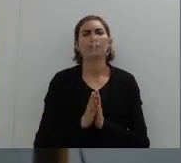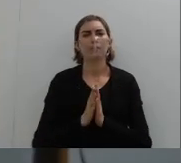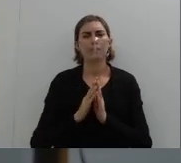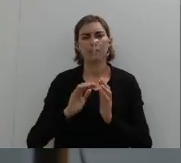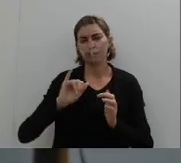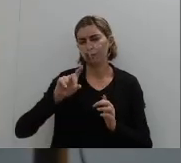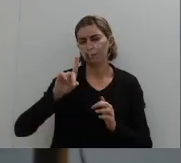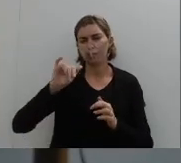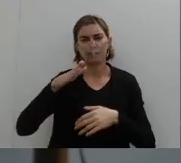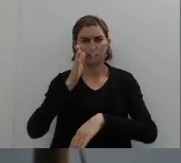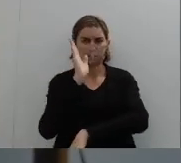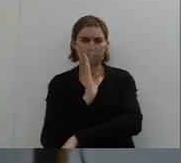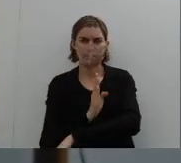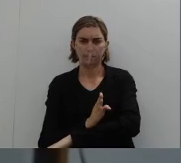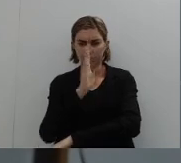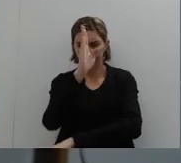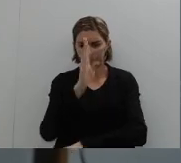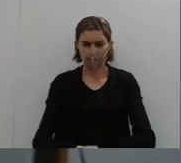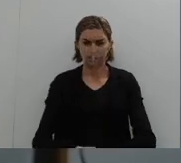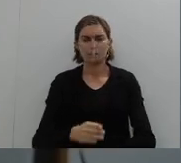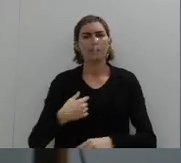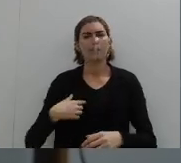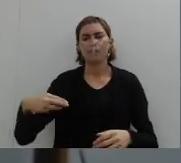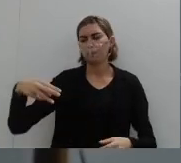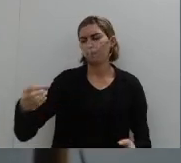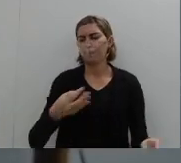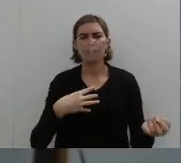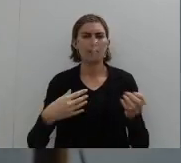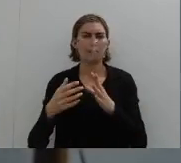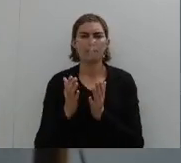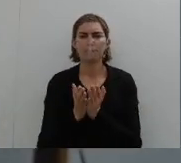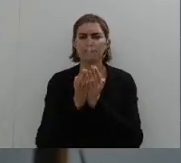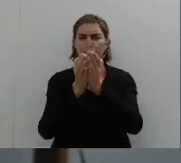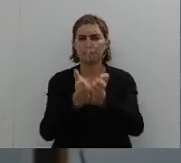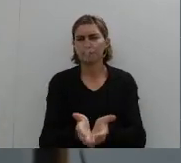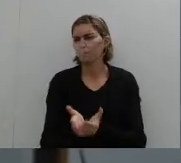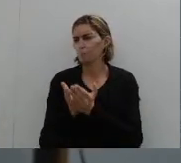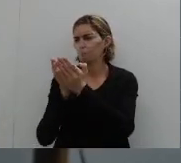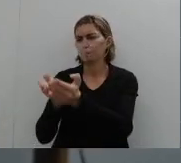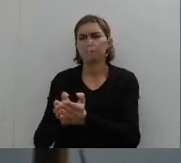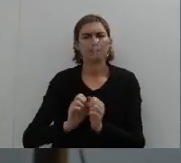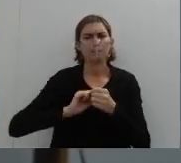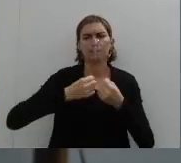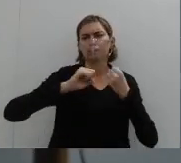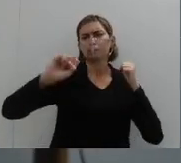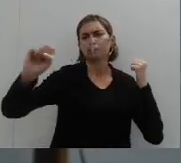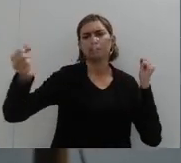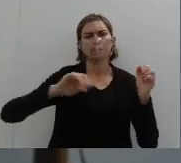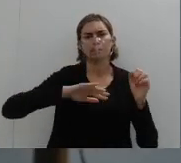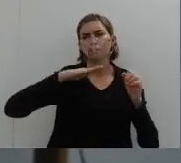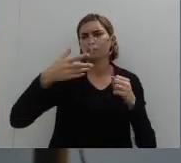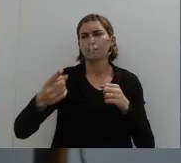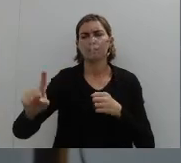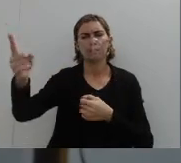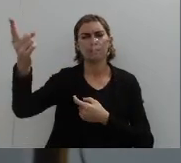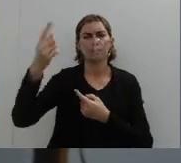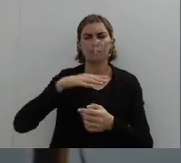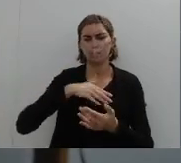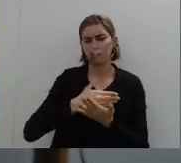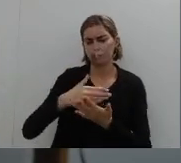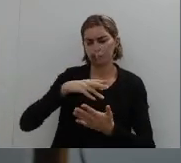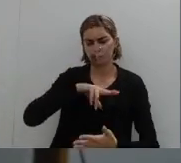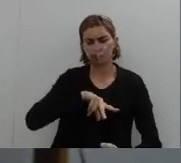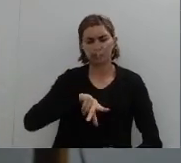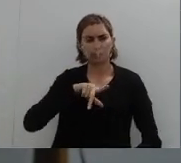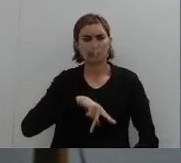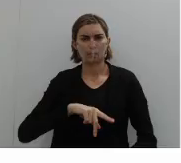a Idade Média e vim com a Idade Moderna, com as grandes embarcações, com a expansão marítima, começando por Portugal e